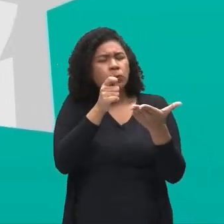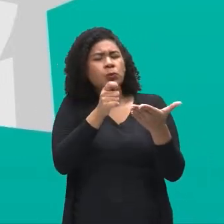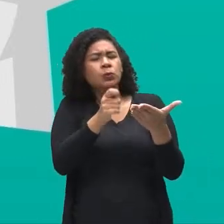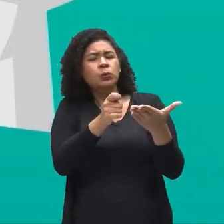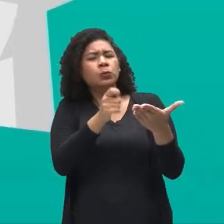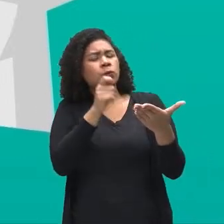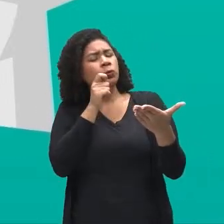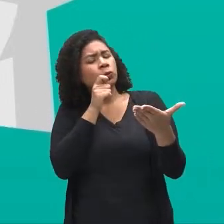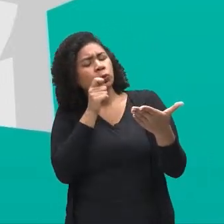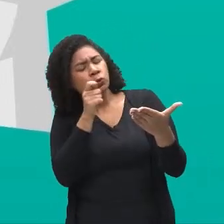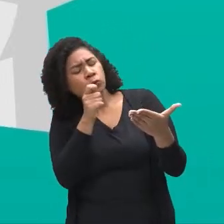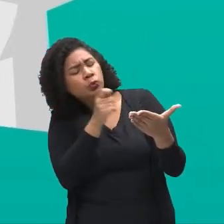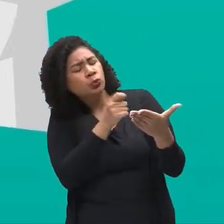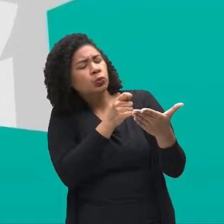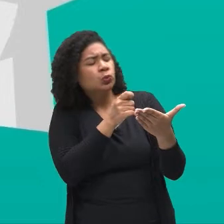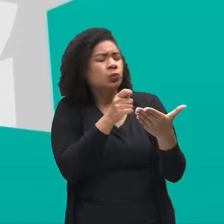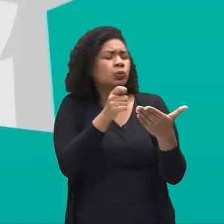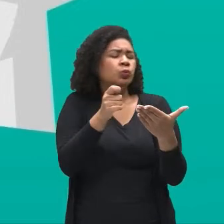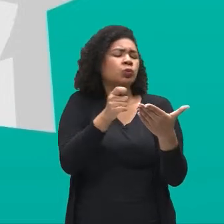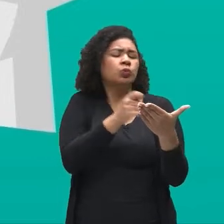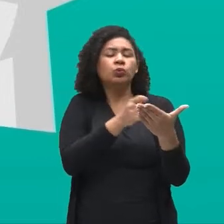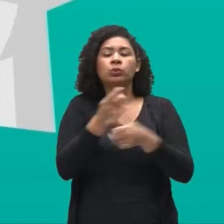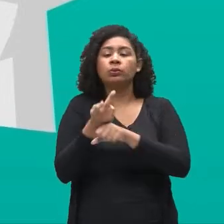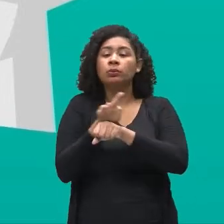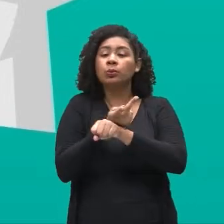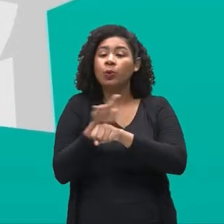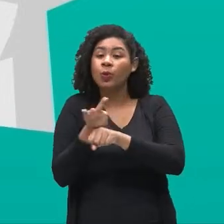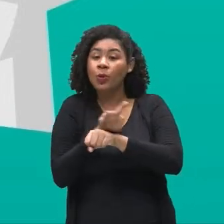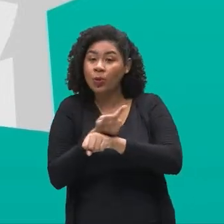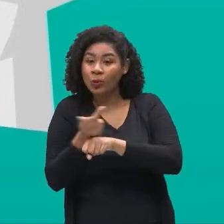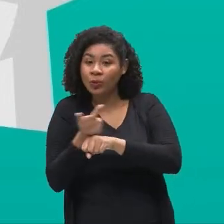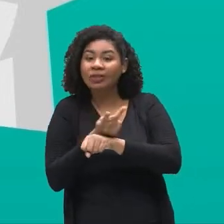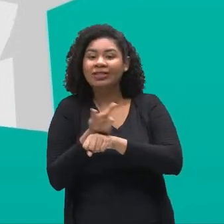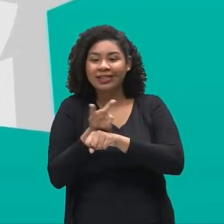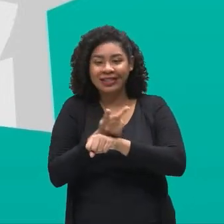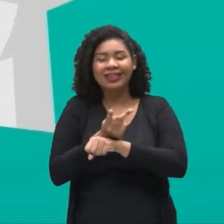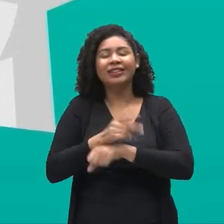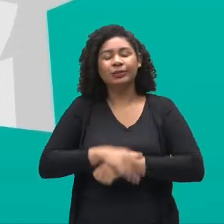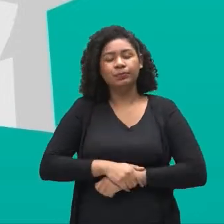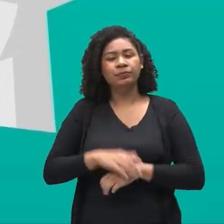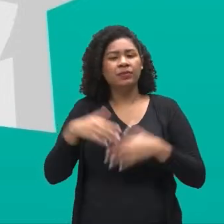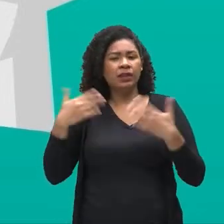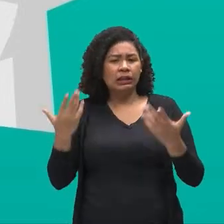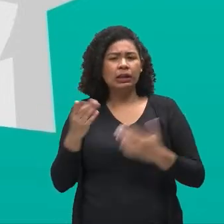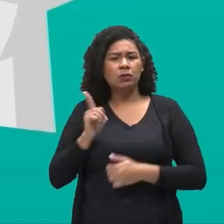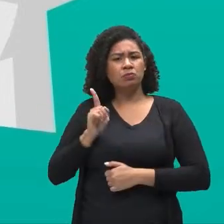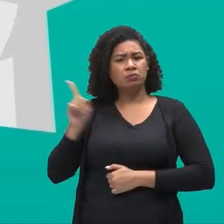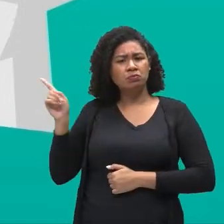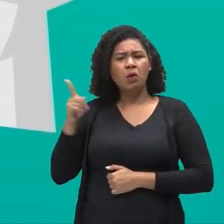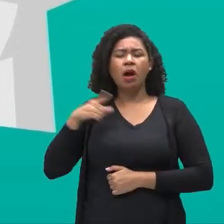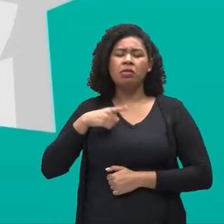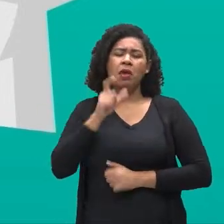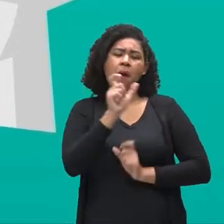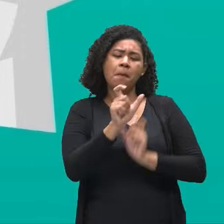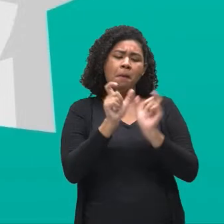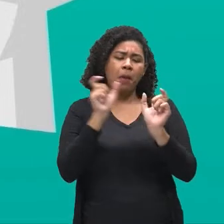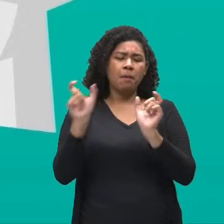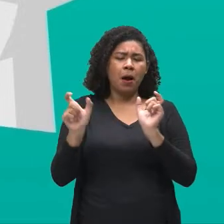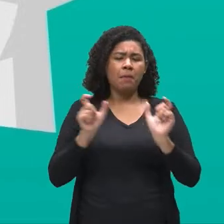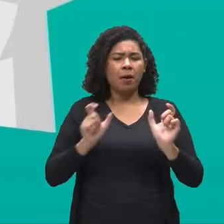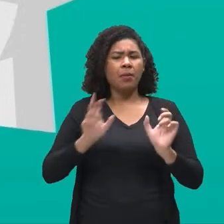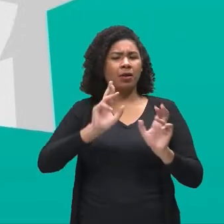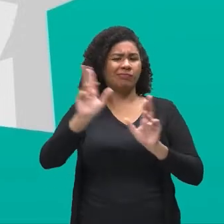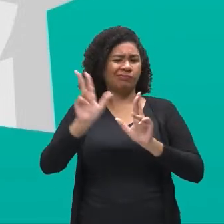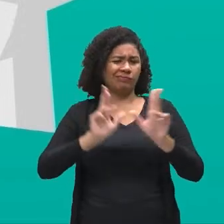o scanning. E essas marcas, geralmente, elas podem vir de várias maneiras diferentes.